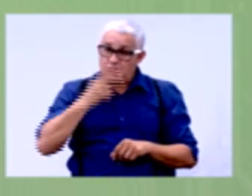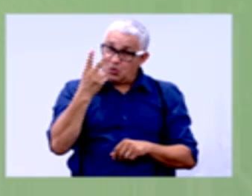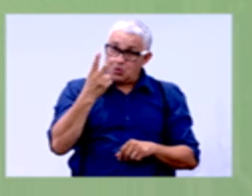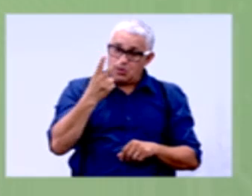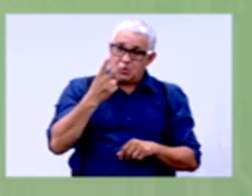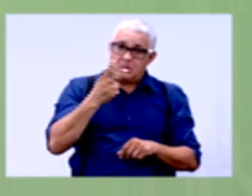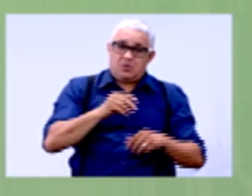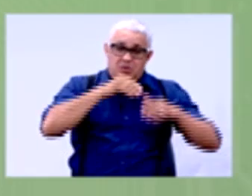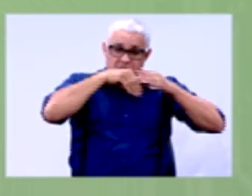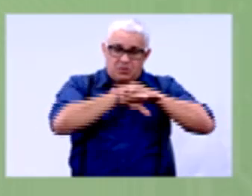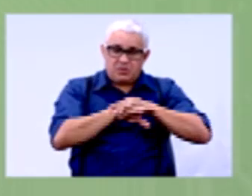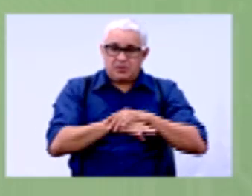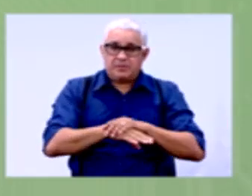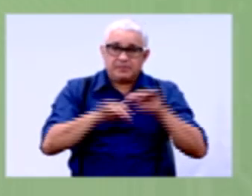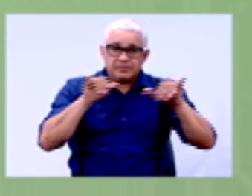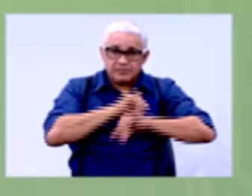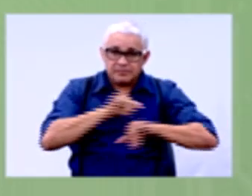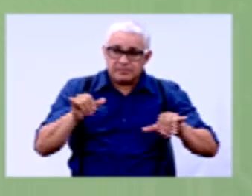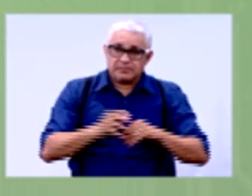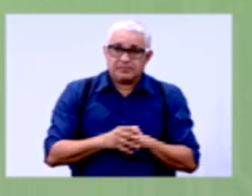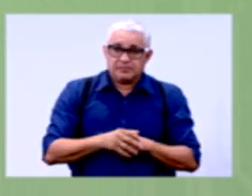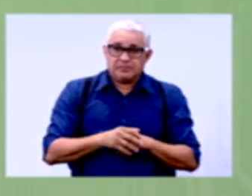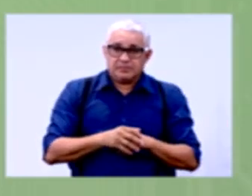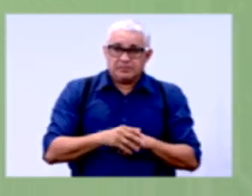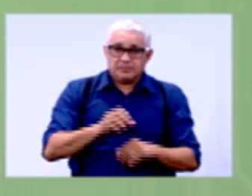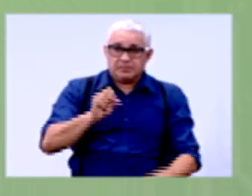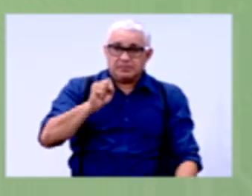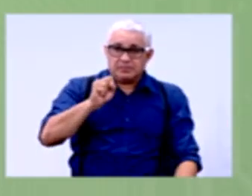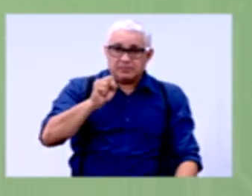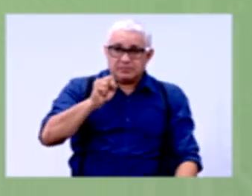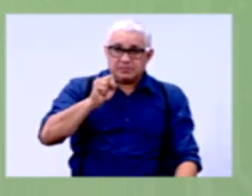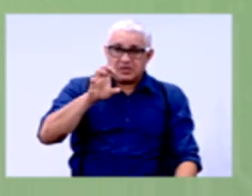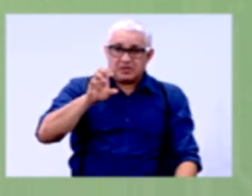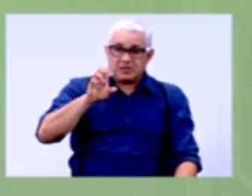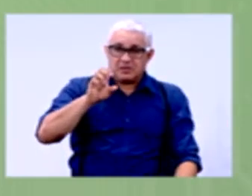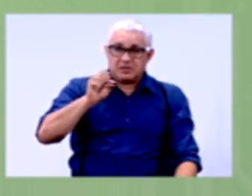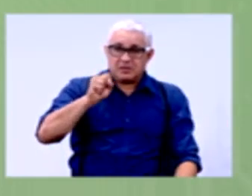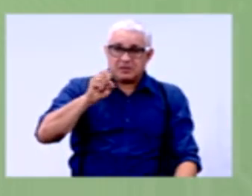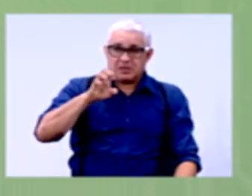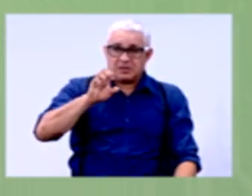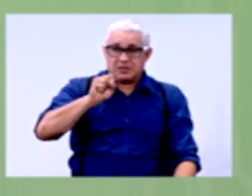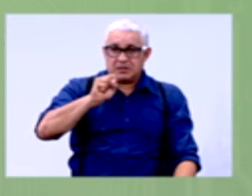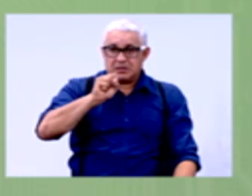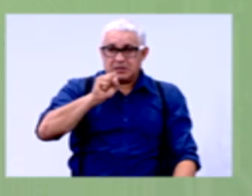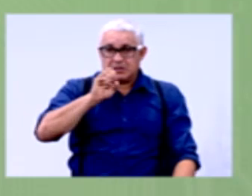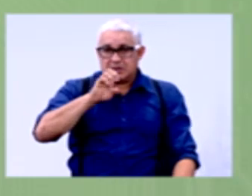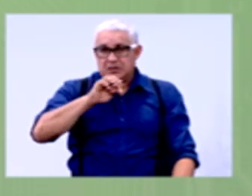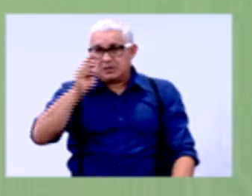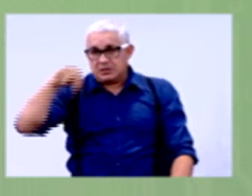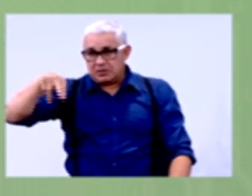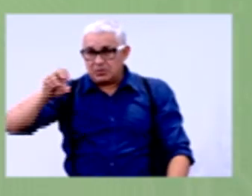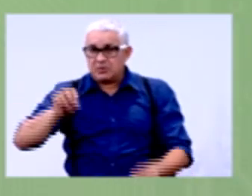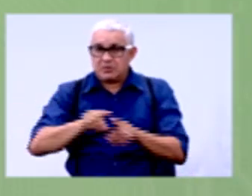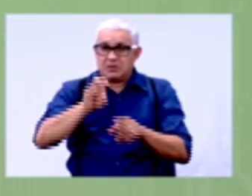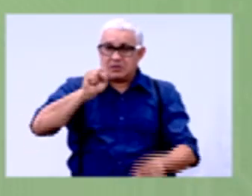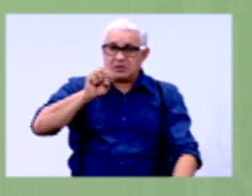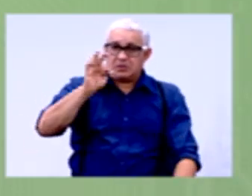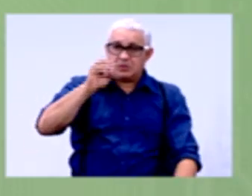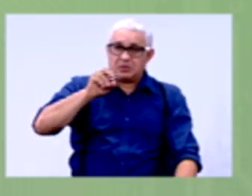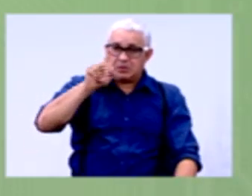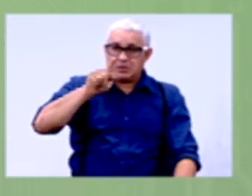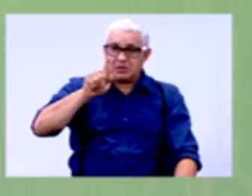armazenar informações. Um deles é o Session Storage, que armazena informações enquanto a sessão do usuário